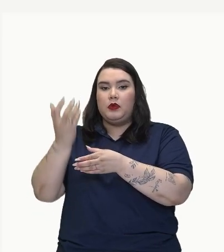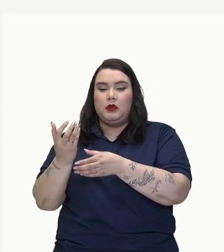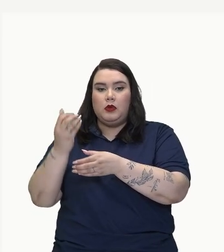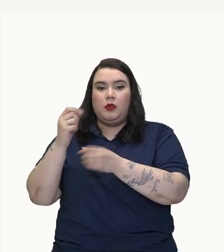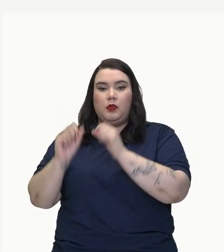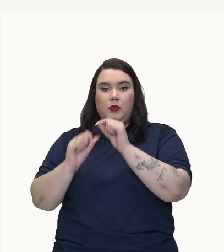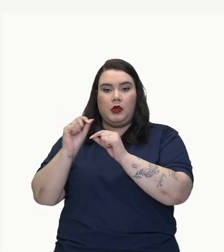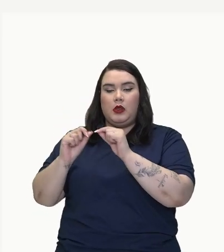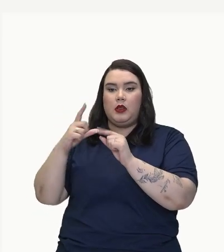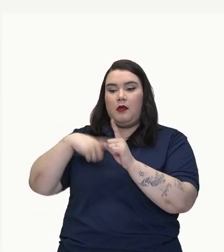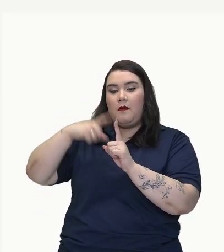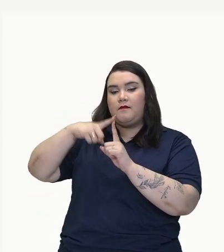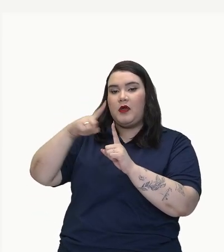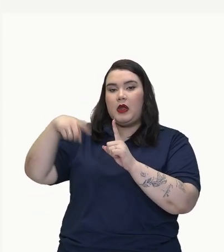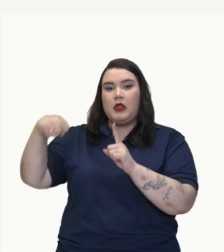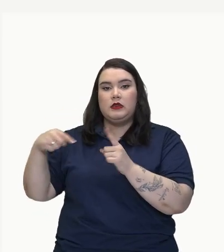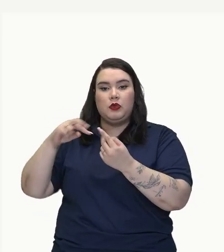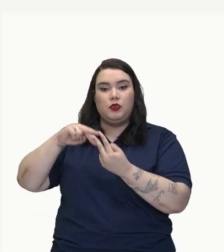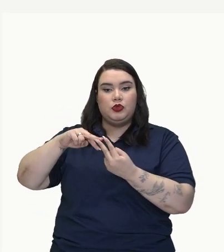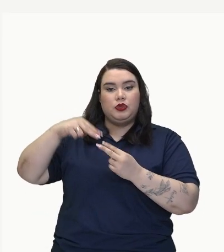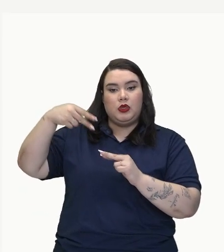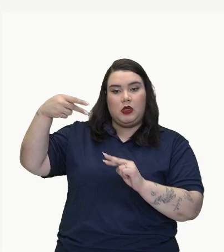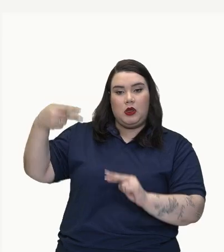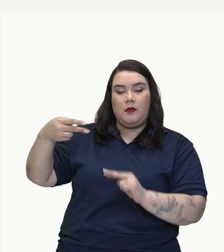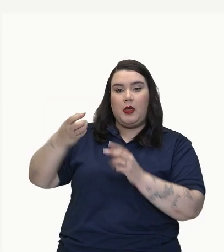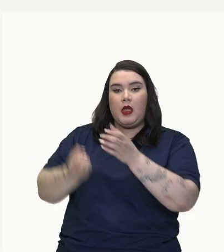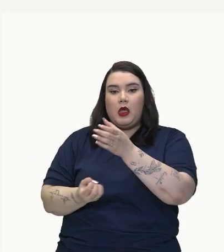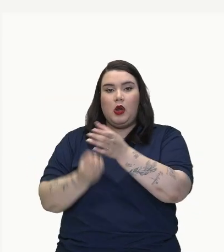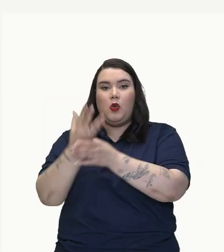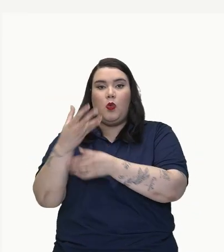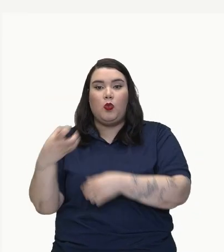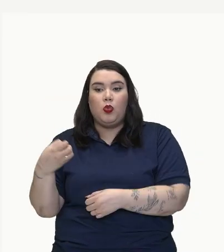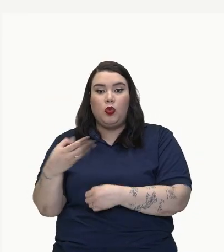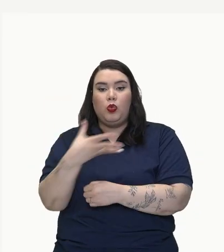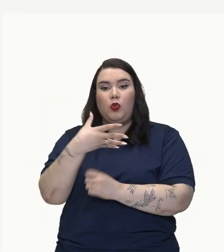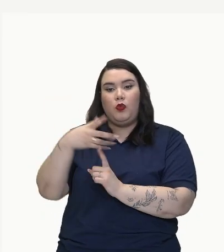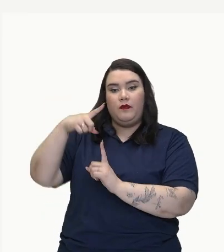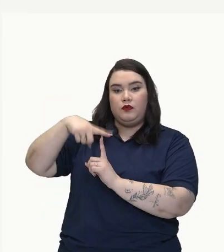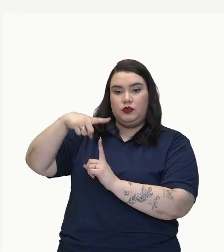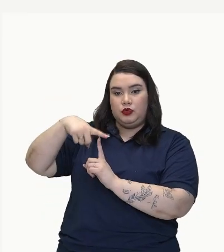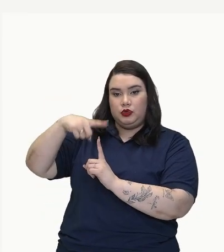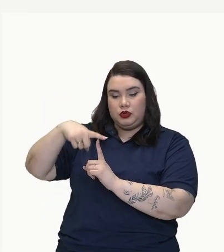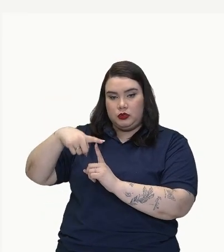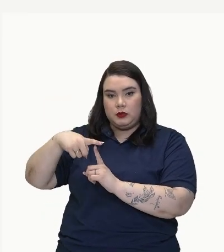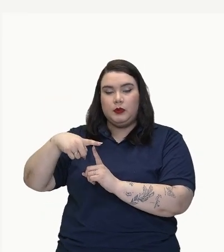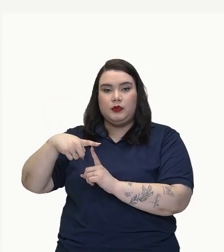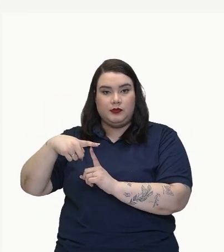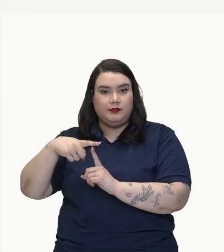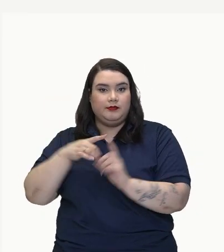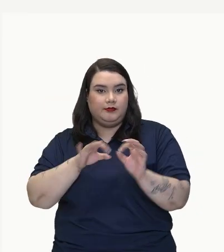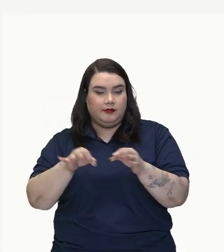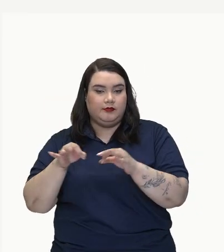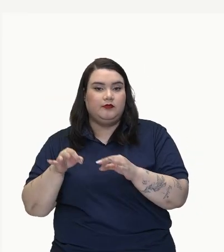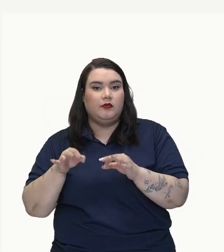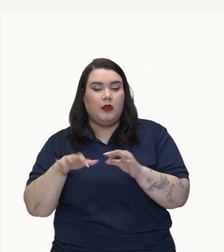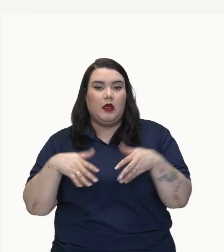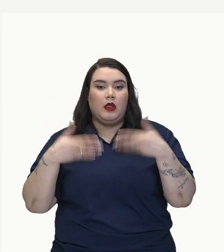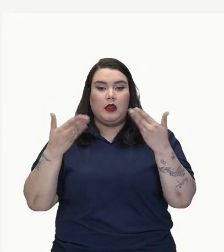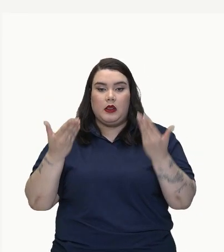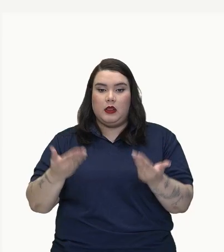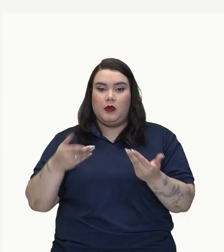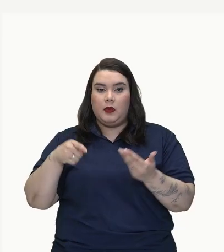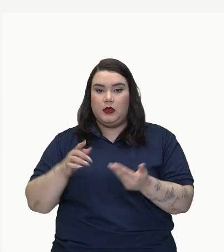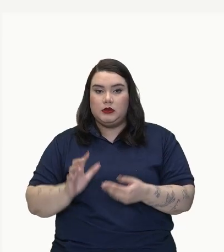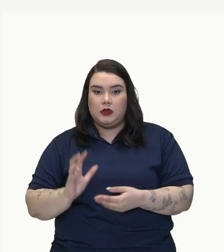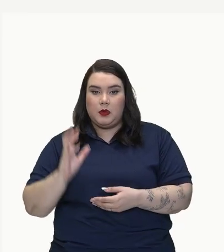de variabilidade genética e uma nova espécie foi desenvolvida, né? Então, quando